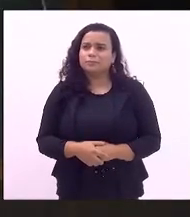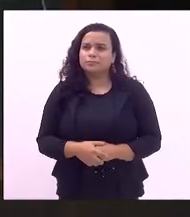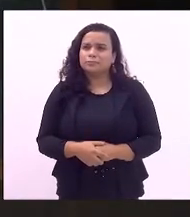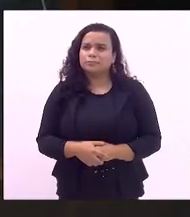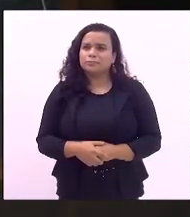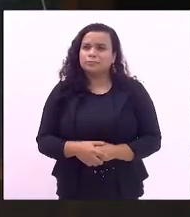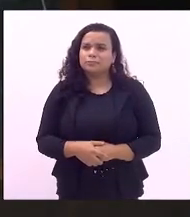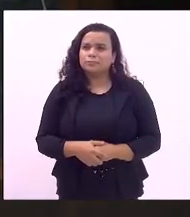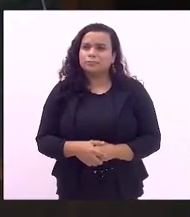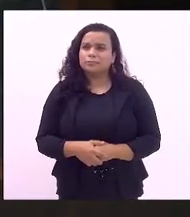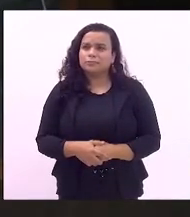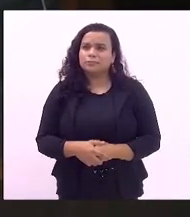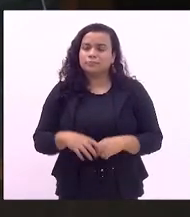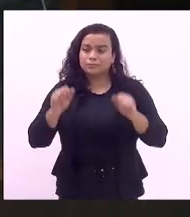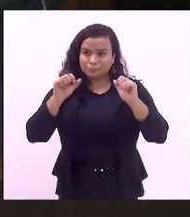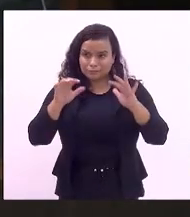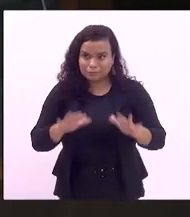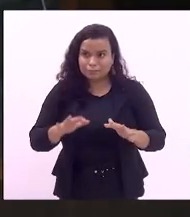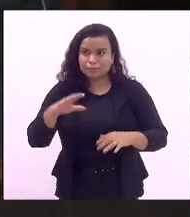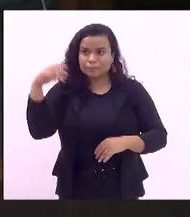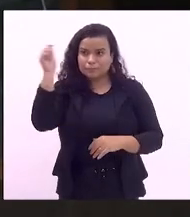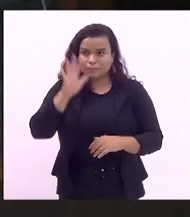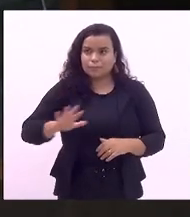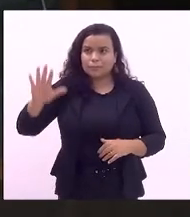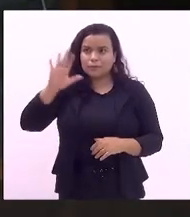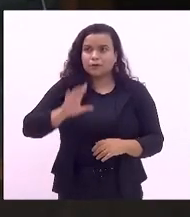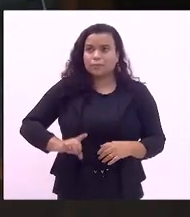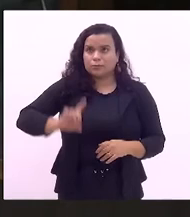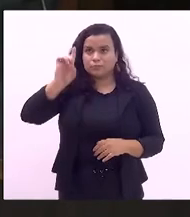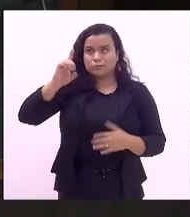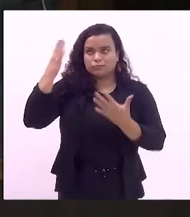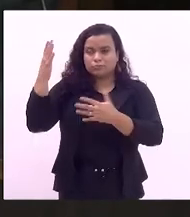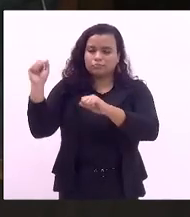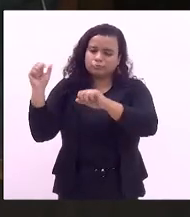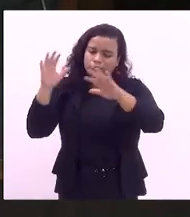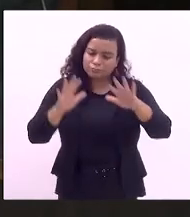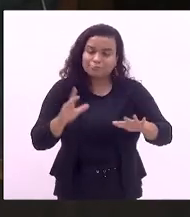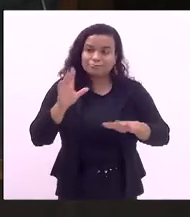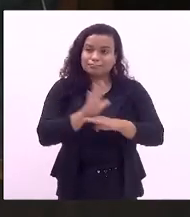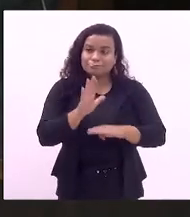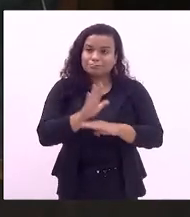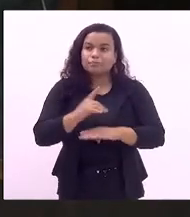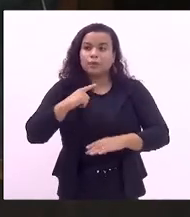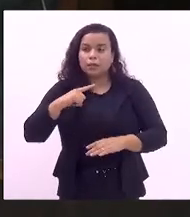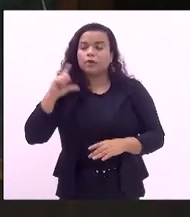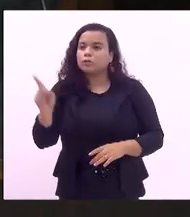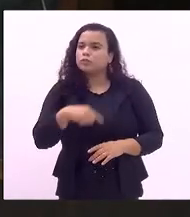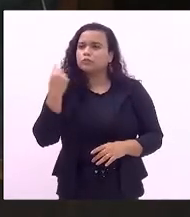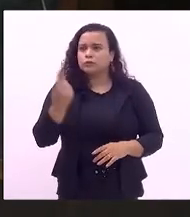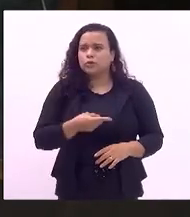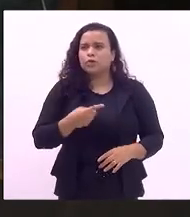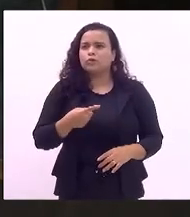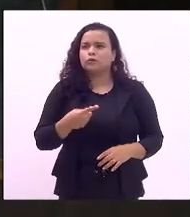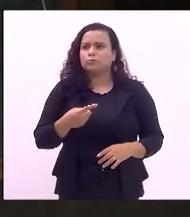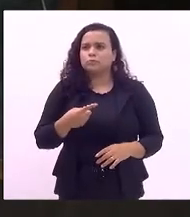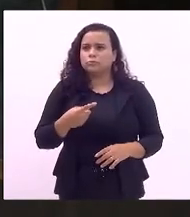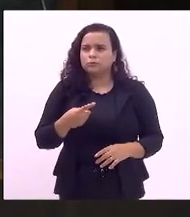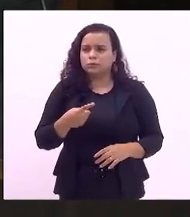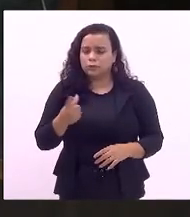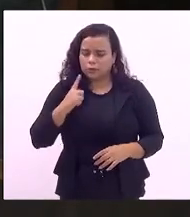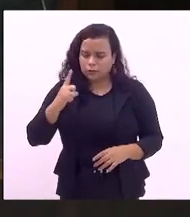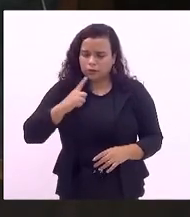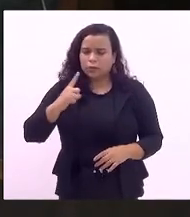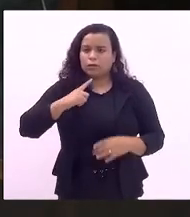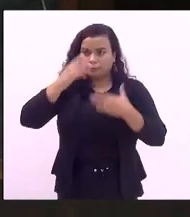abençoada e é a nação cujo Deus é o senhor nosso a Deus te louvamos